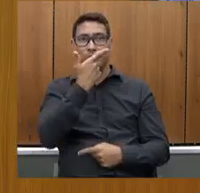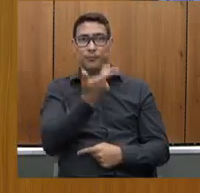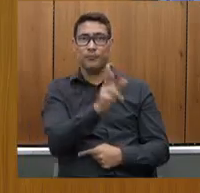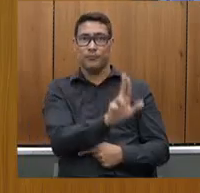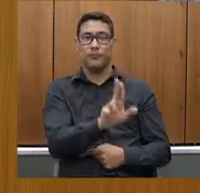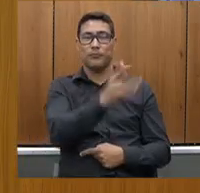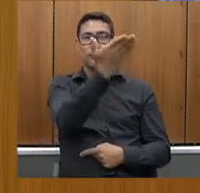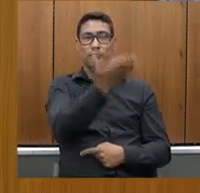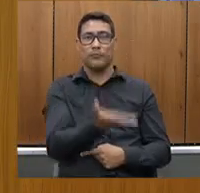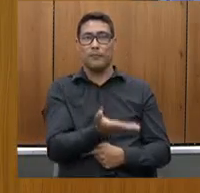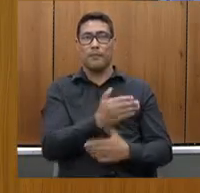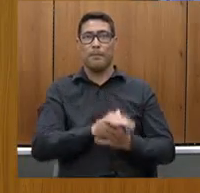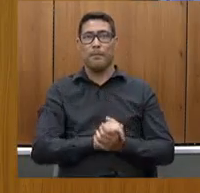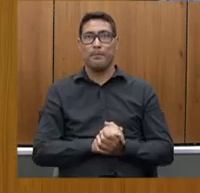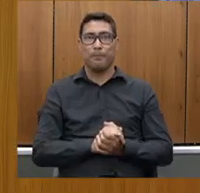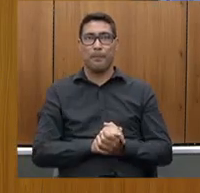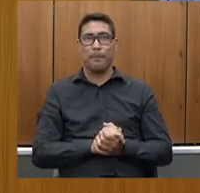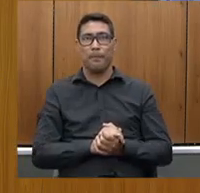palavra